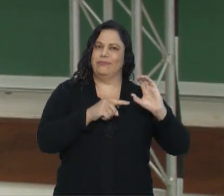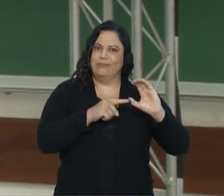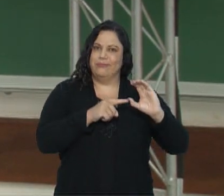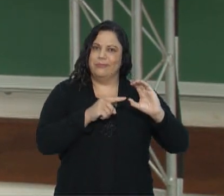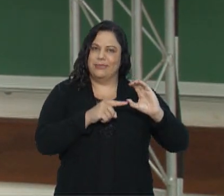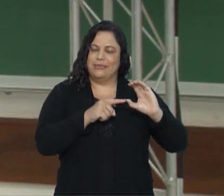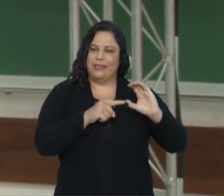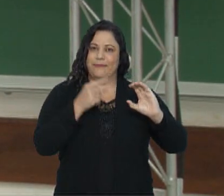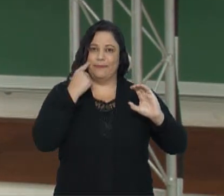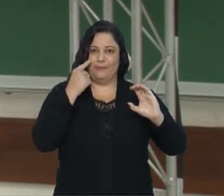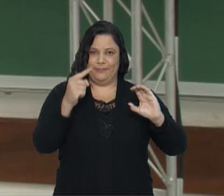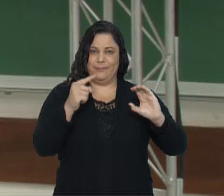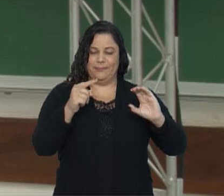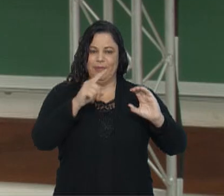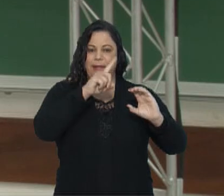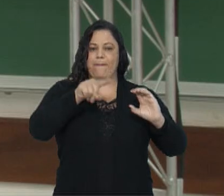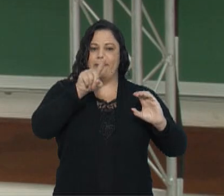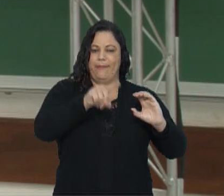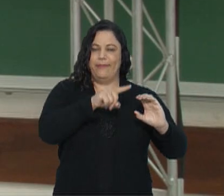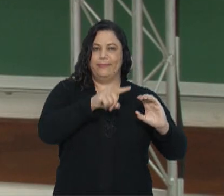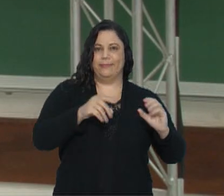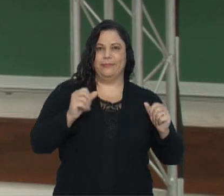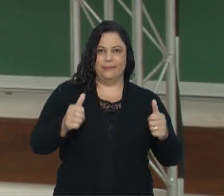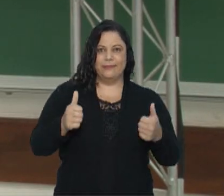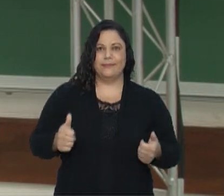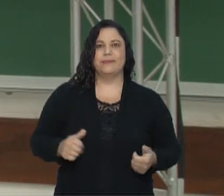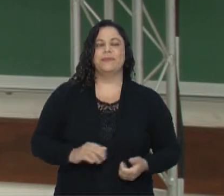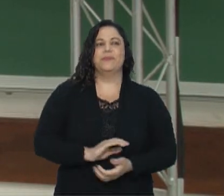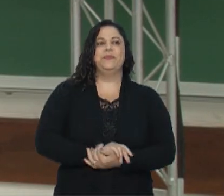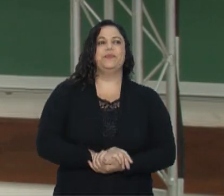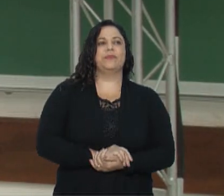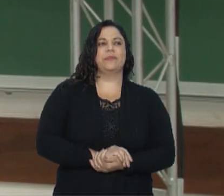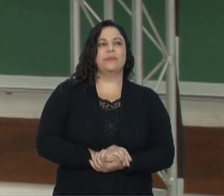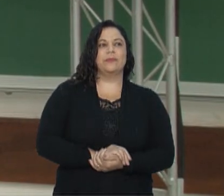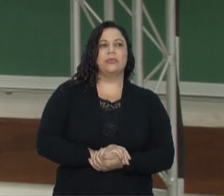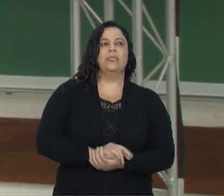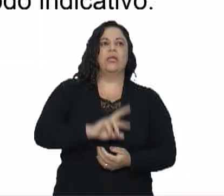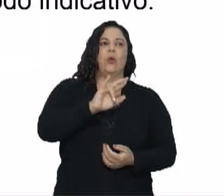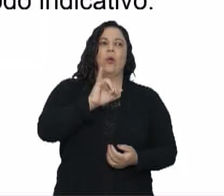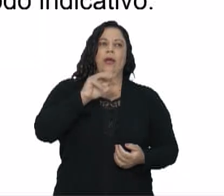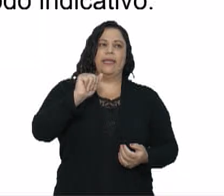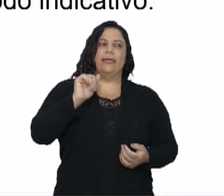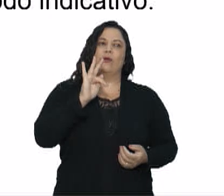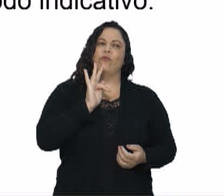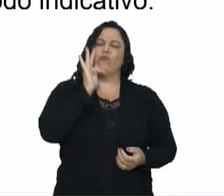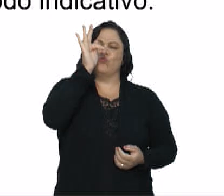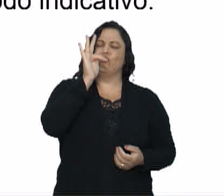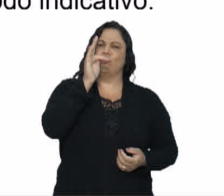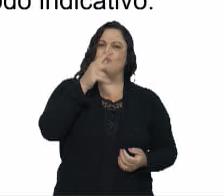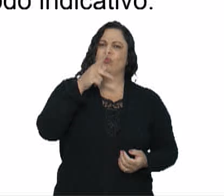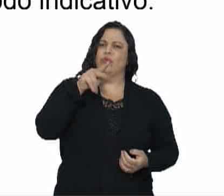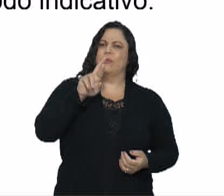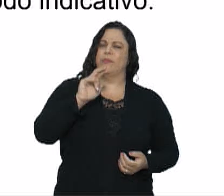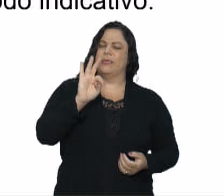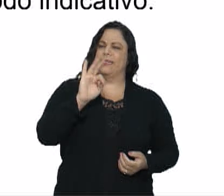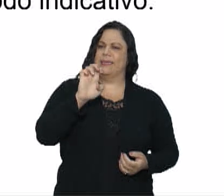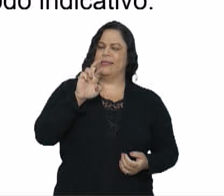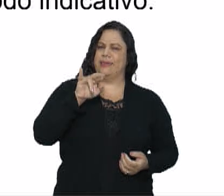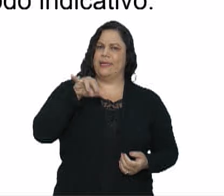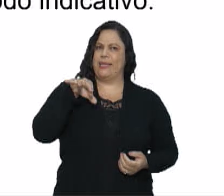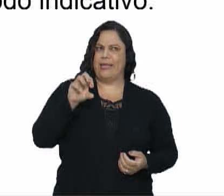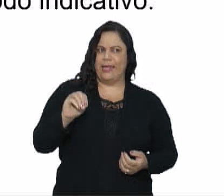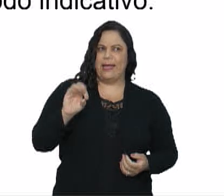aquela que vocês deveriam marcar lá, certinho? Então, ido, forma no particípio do verbo ir, era, dava, ria e